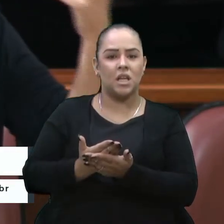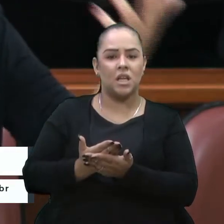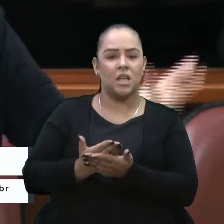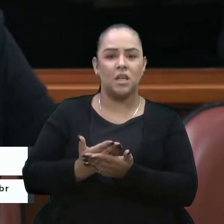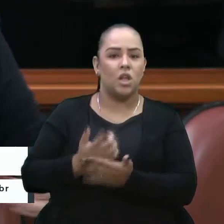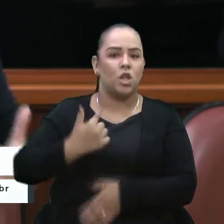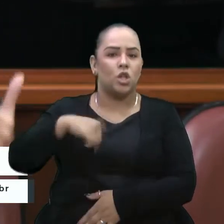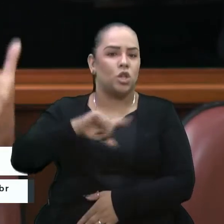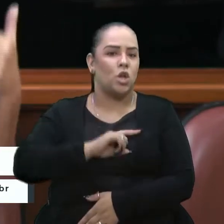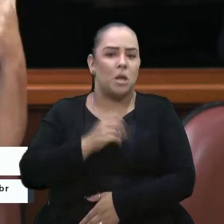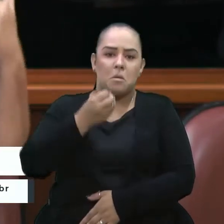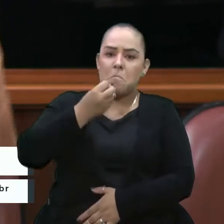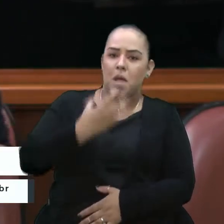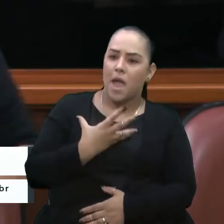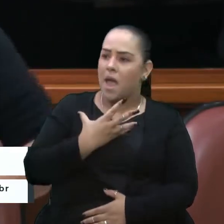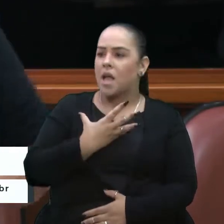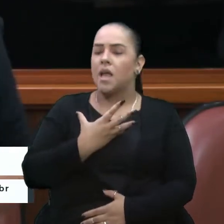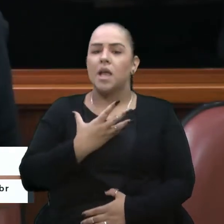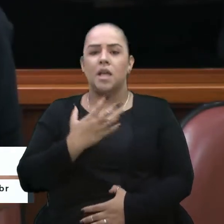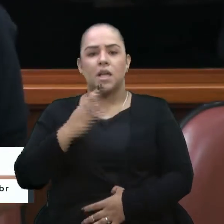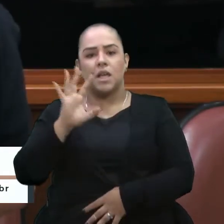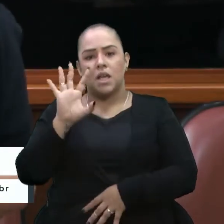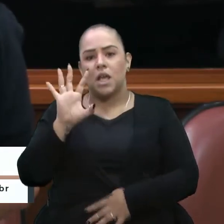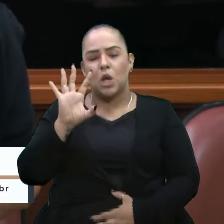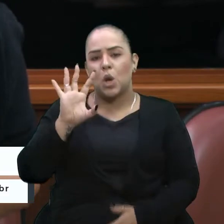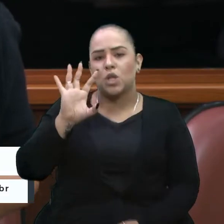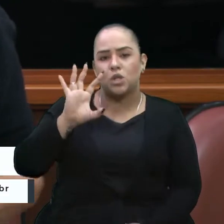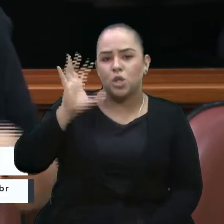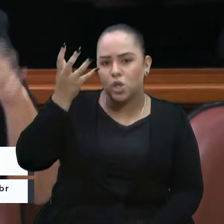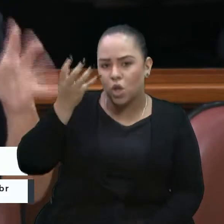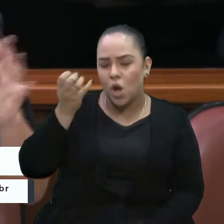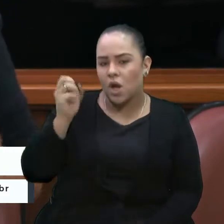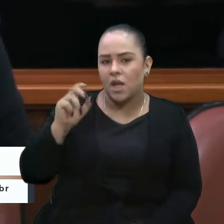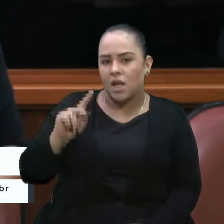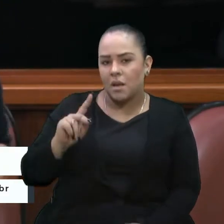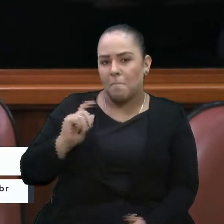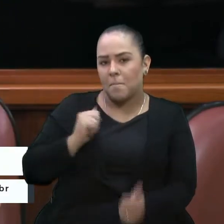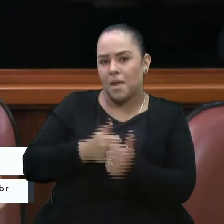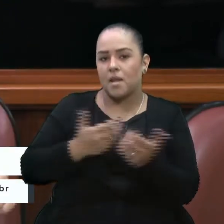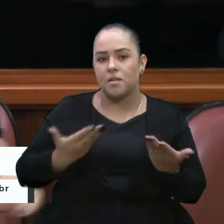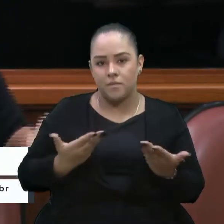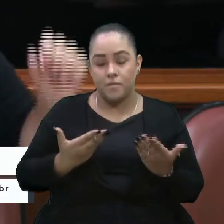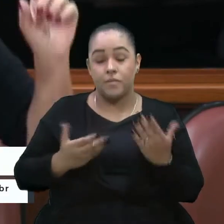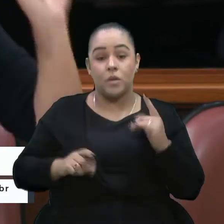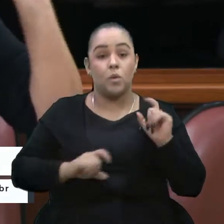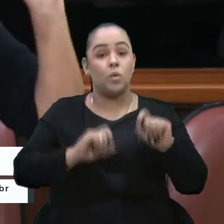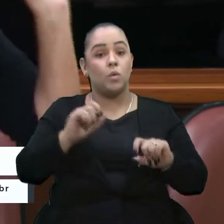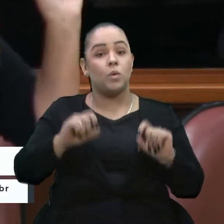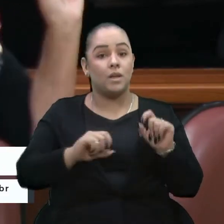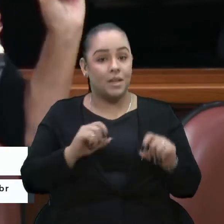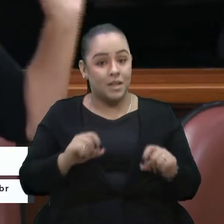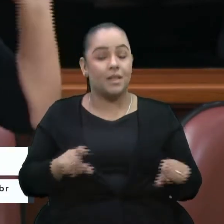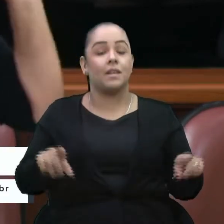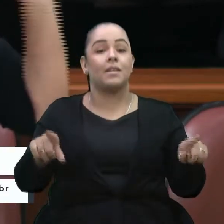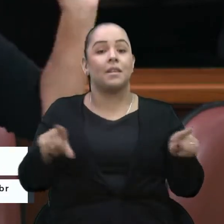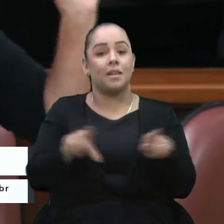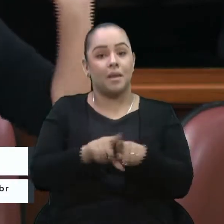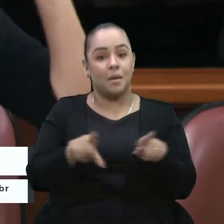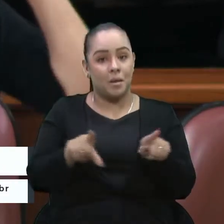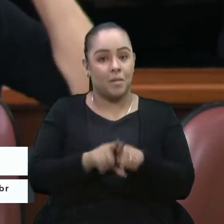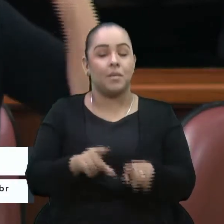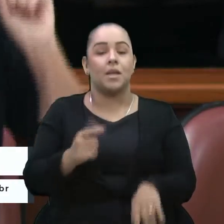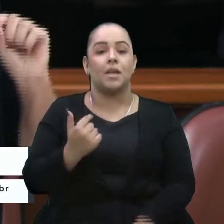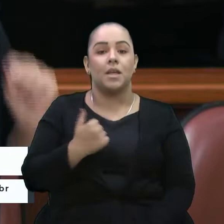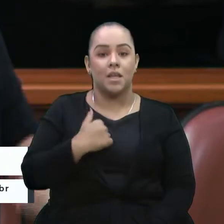nós estamos bem, que a solução está aí próxima. Outro grau que eu vi,